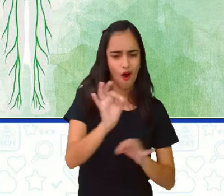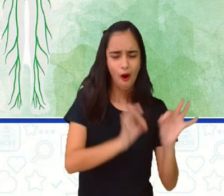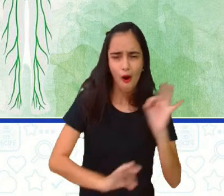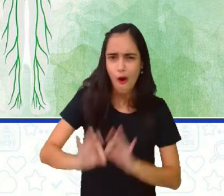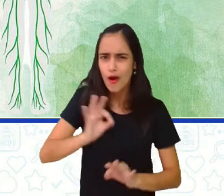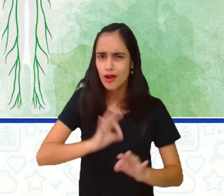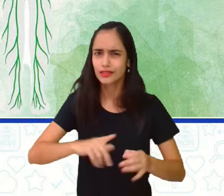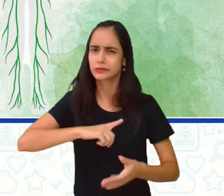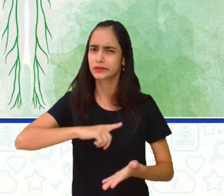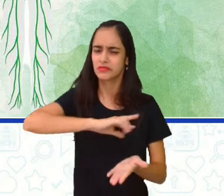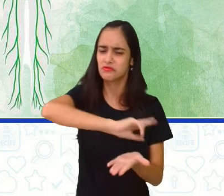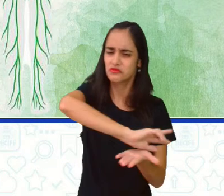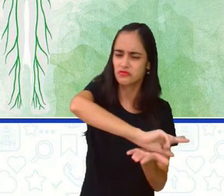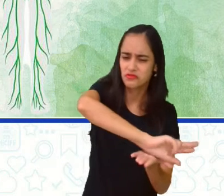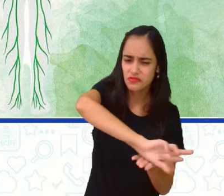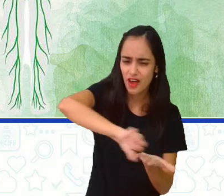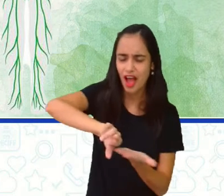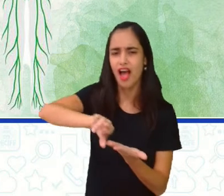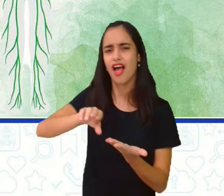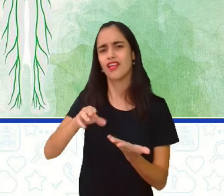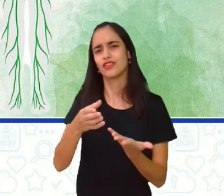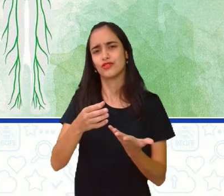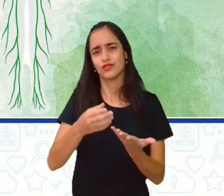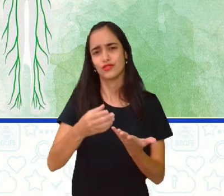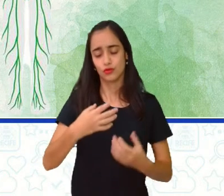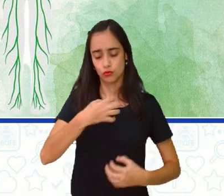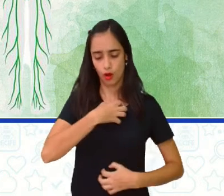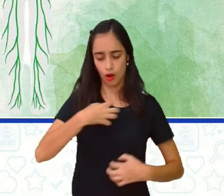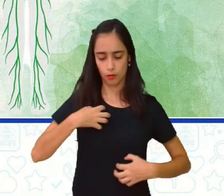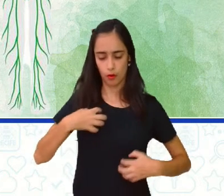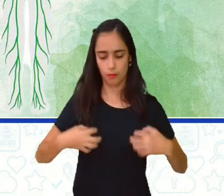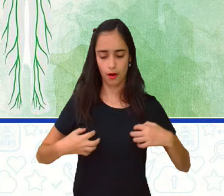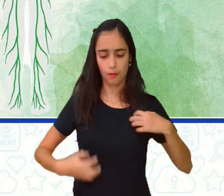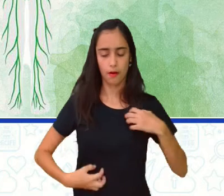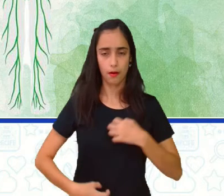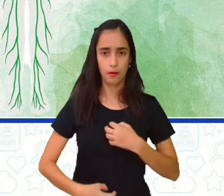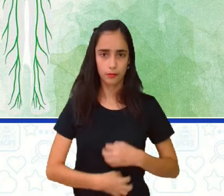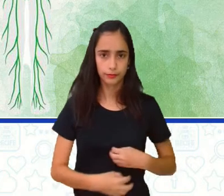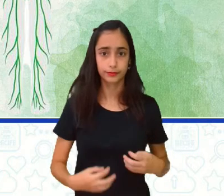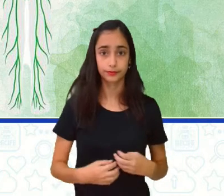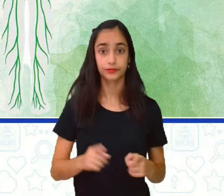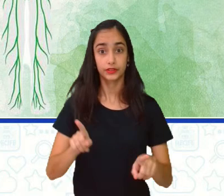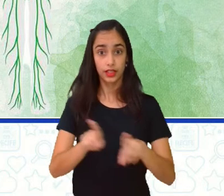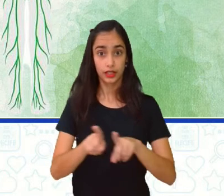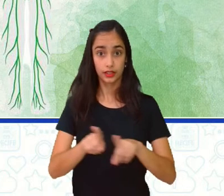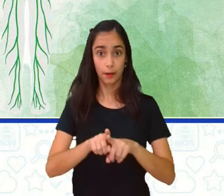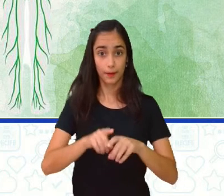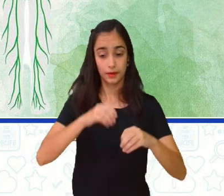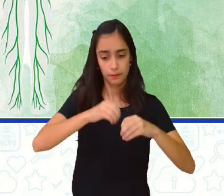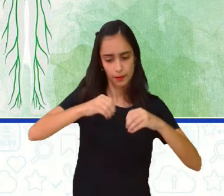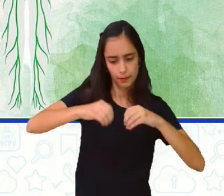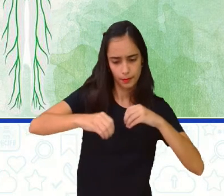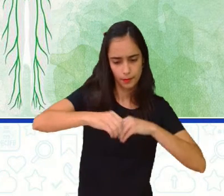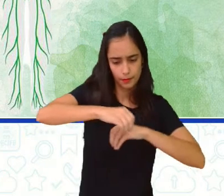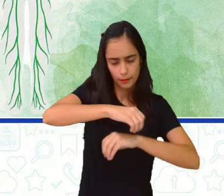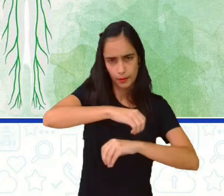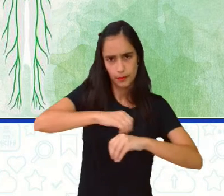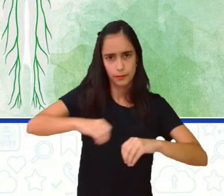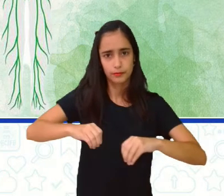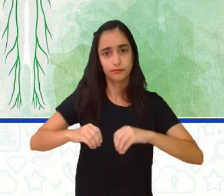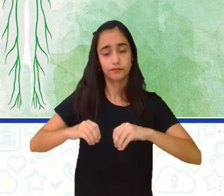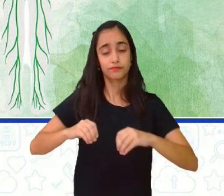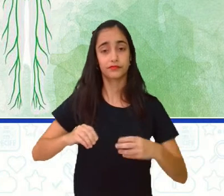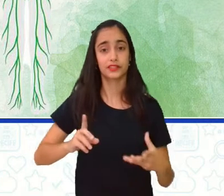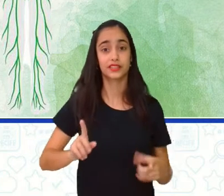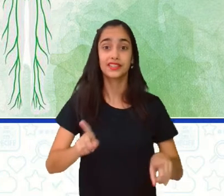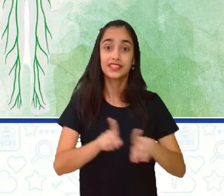é formado por um grupo de tecidos, esses órgãos têm tecidos específicos, além das células e ainda mais.